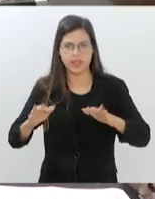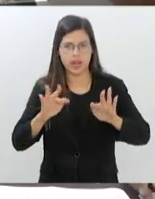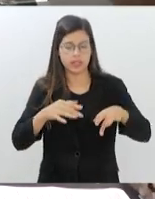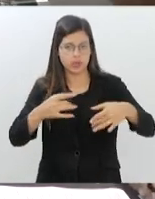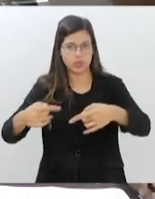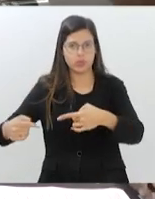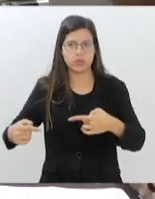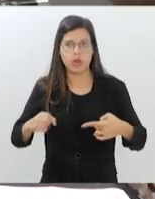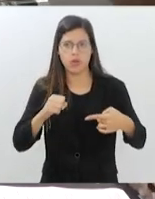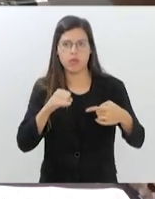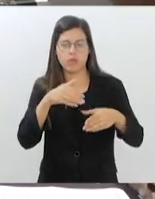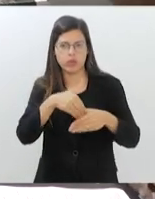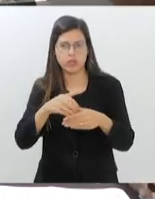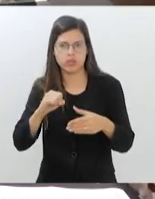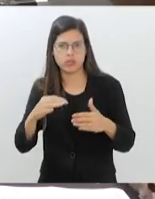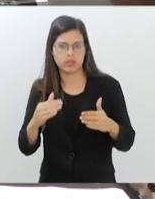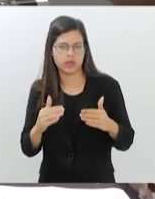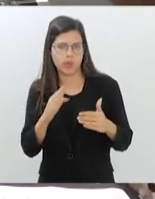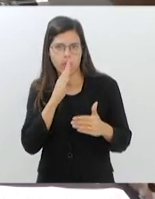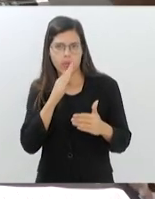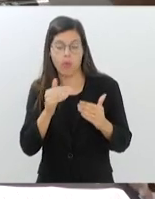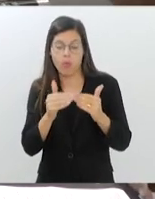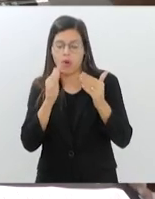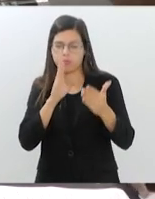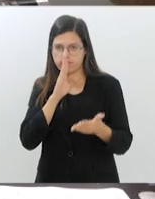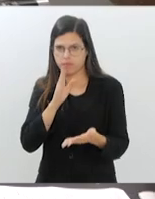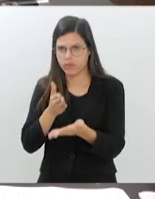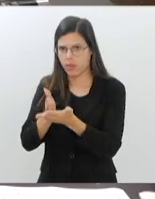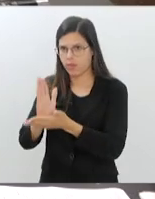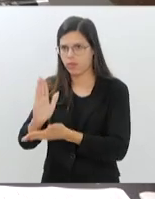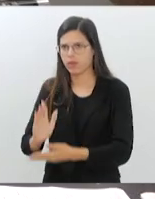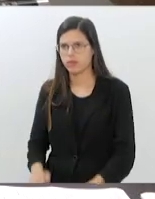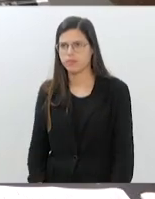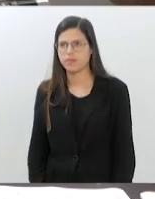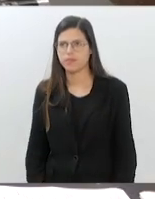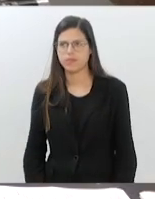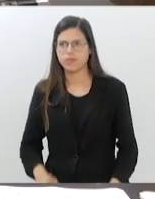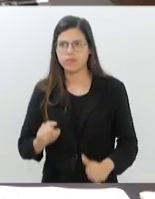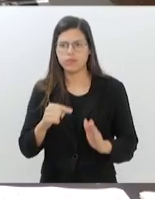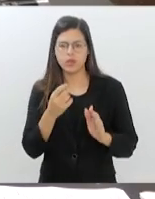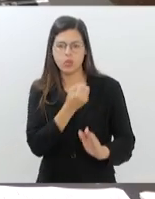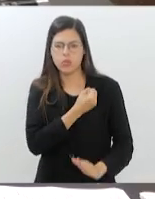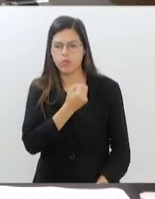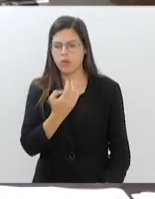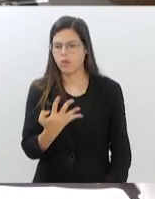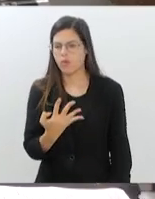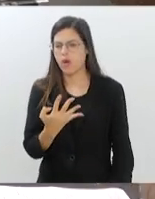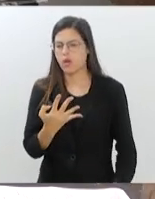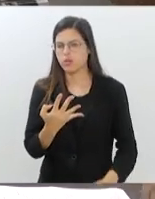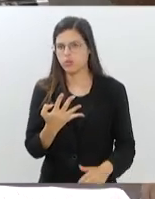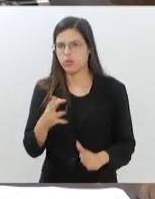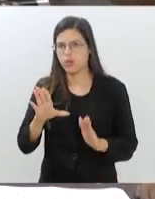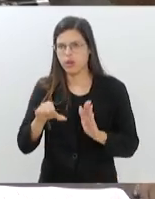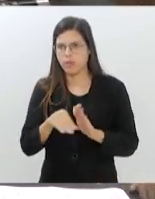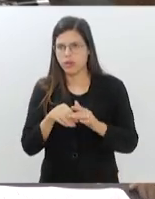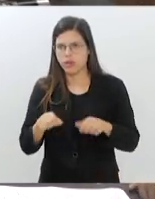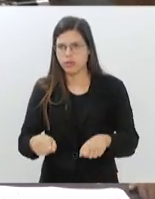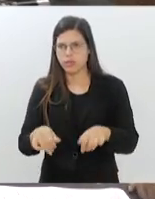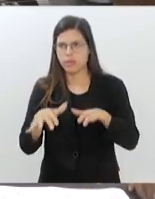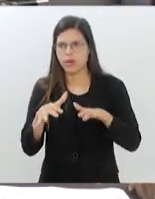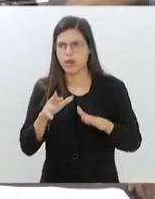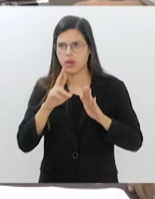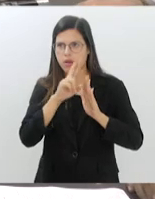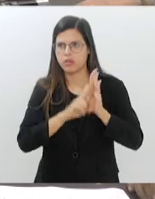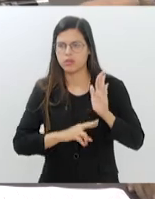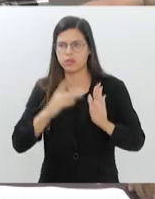aprovam permaneçam Como estão aprovado próximo item da pauta número 4 são emendas de plenário so relatoria do